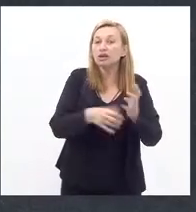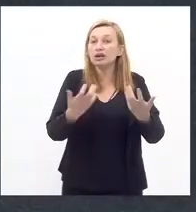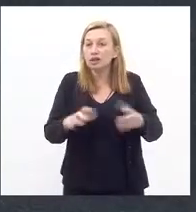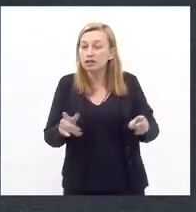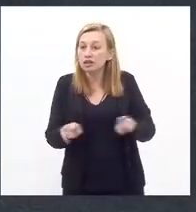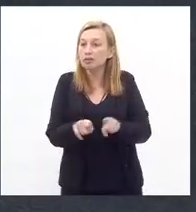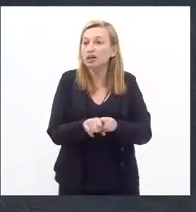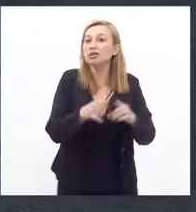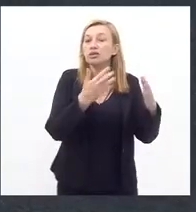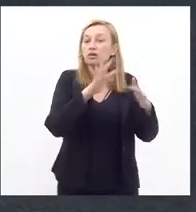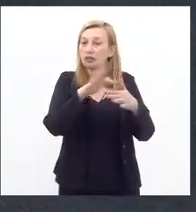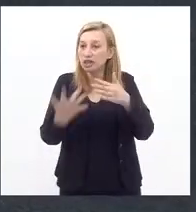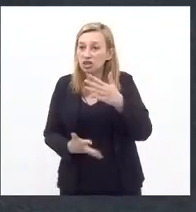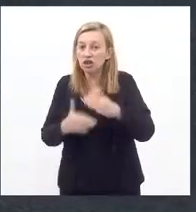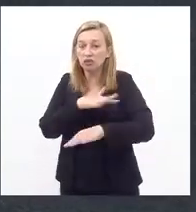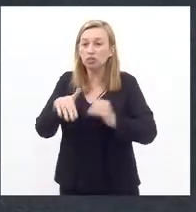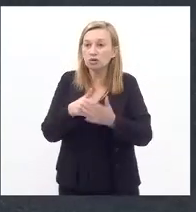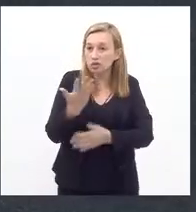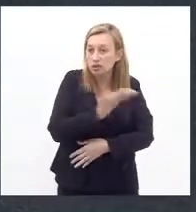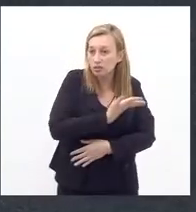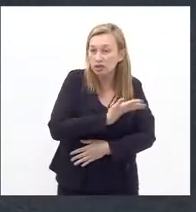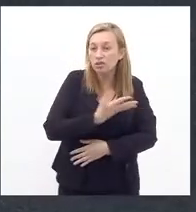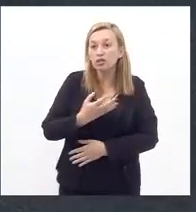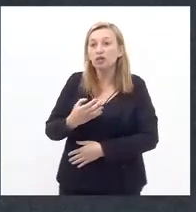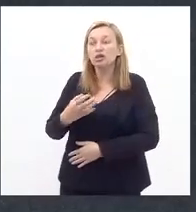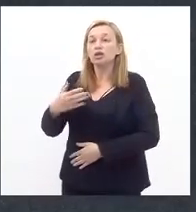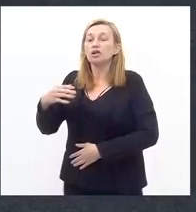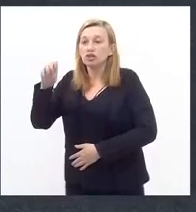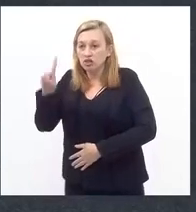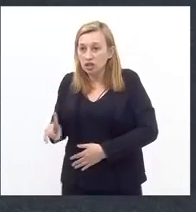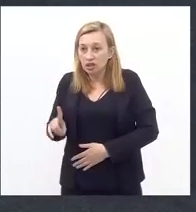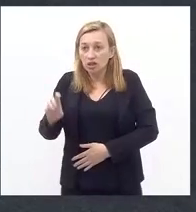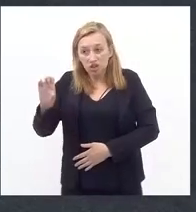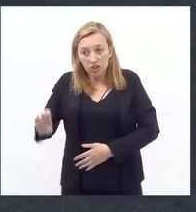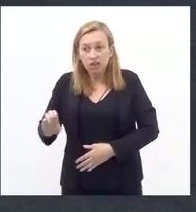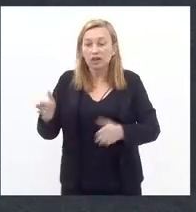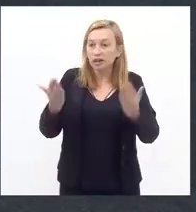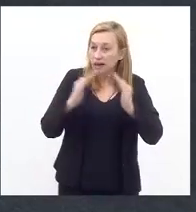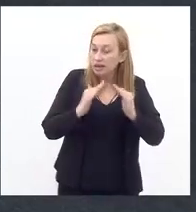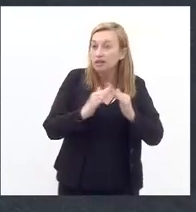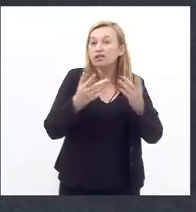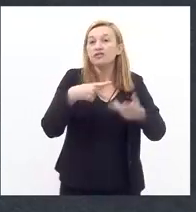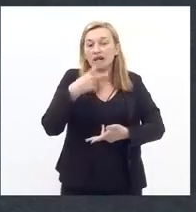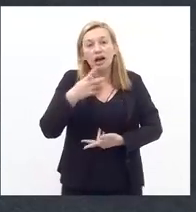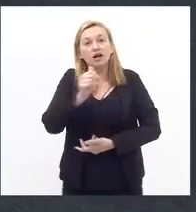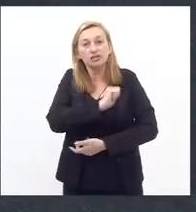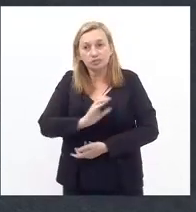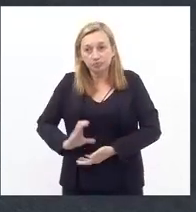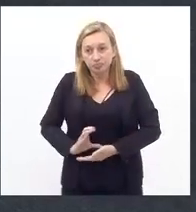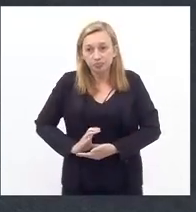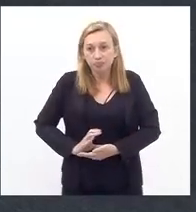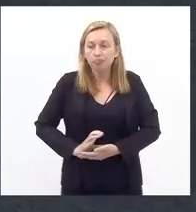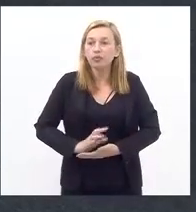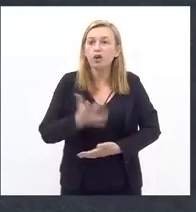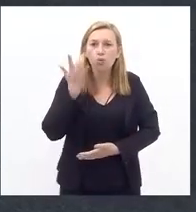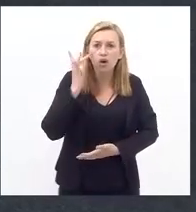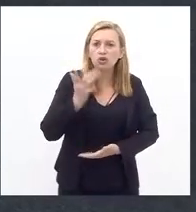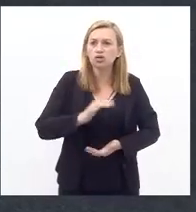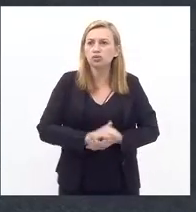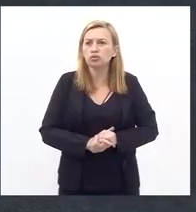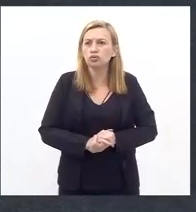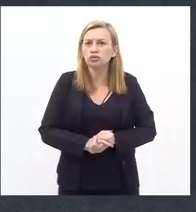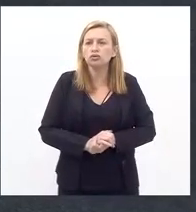homenagear os meus companheiros e companheiras da oposição de esquerda aqui na casa e dizer André que eu acho que a partir